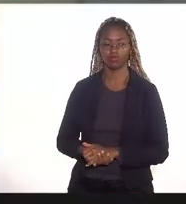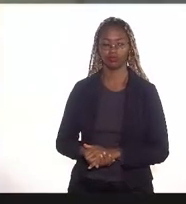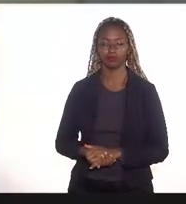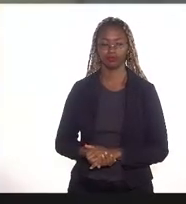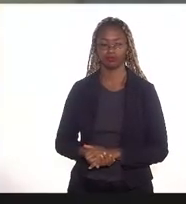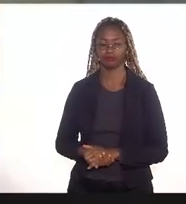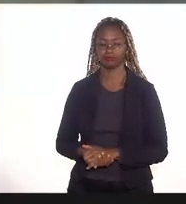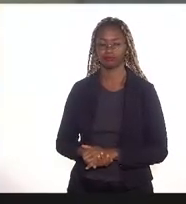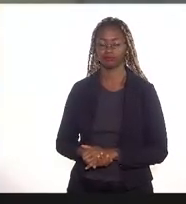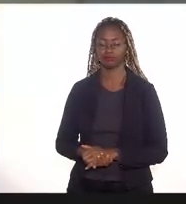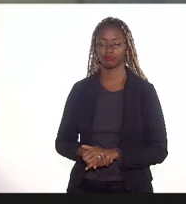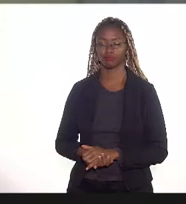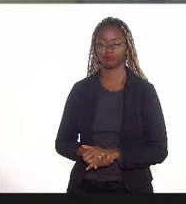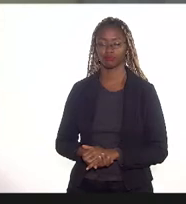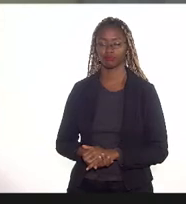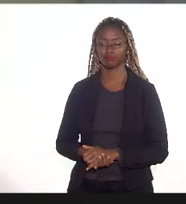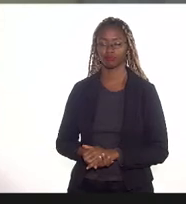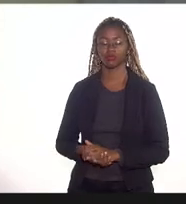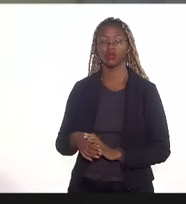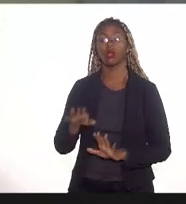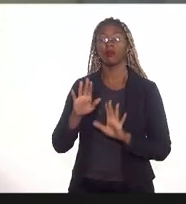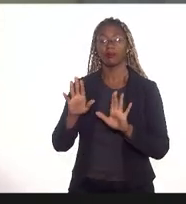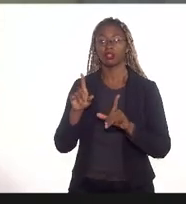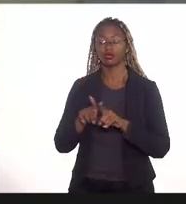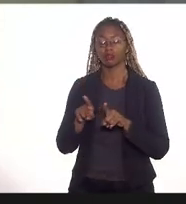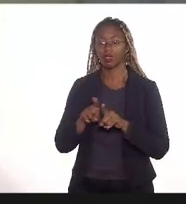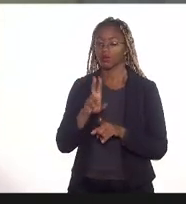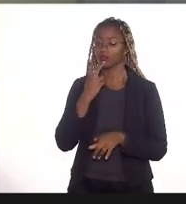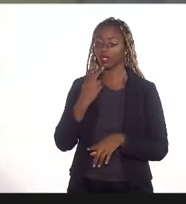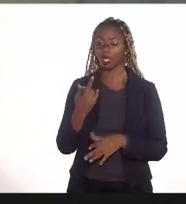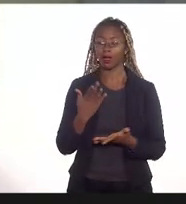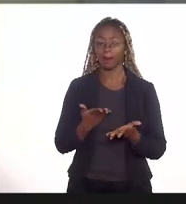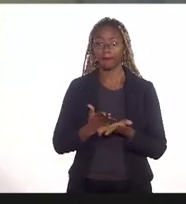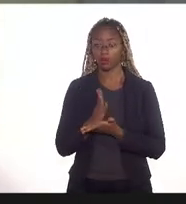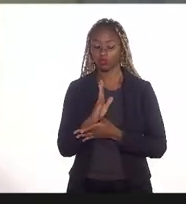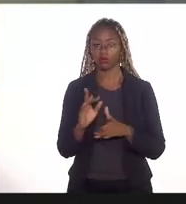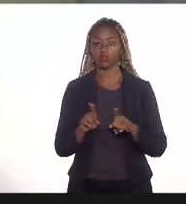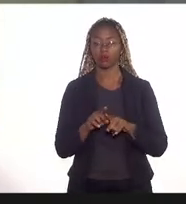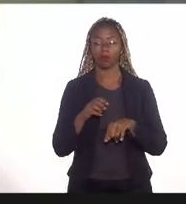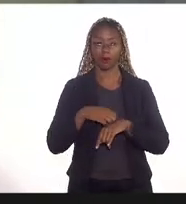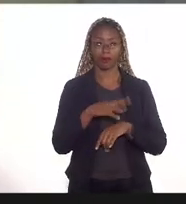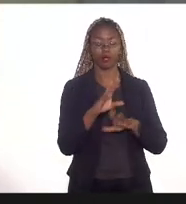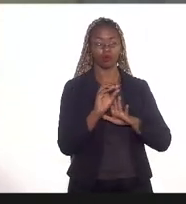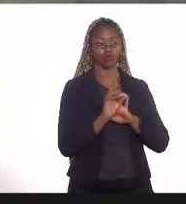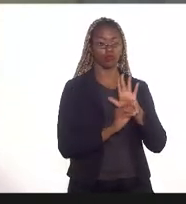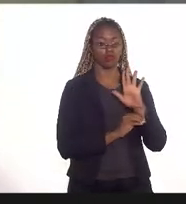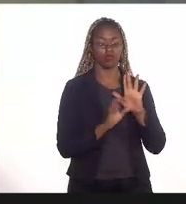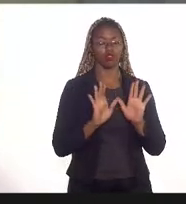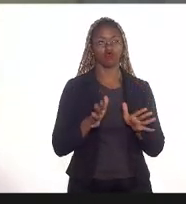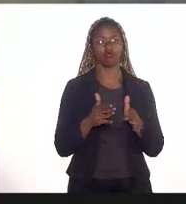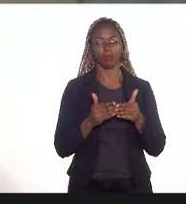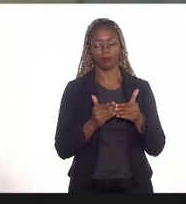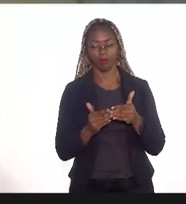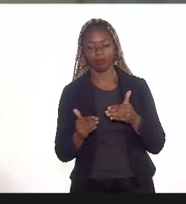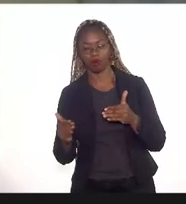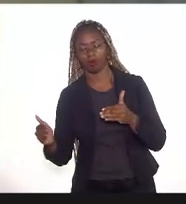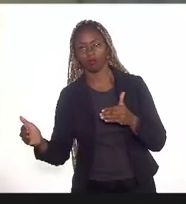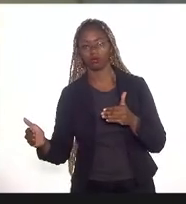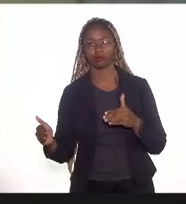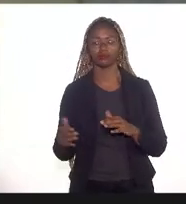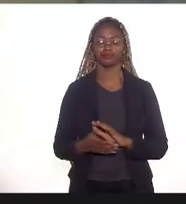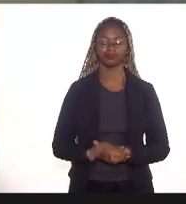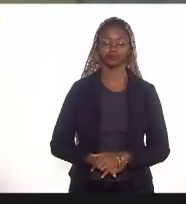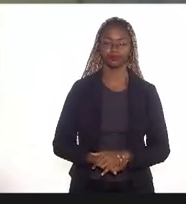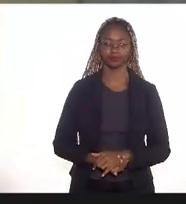que nós já aprovamos, encaminhamos o ofício, já demos até prorrogação de prazo, deputado